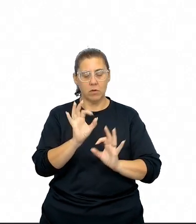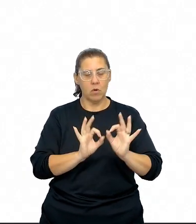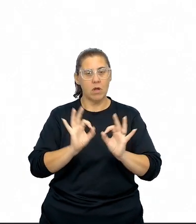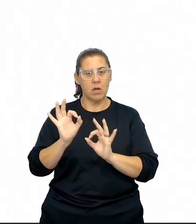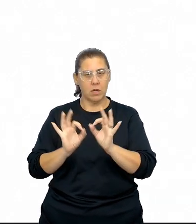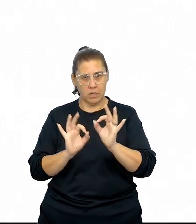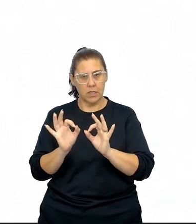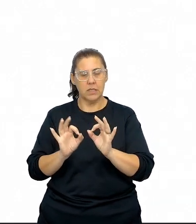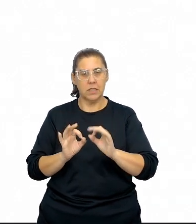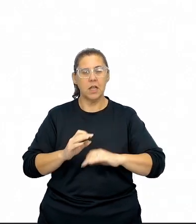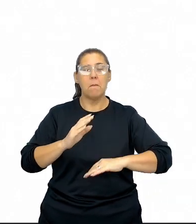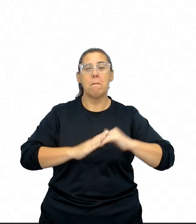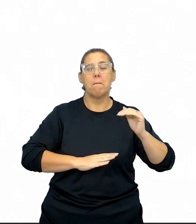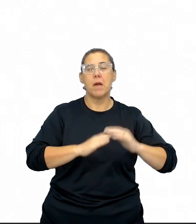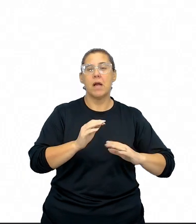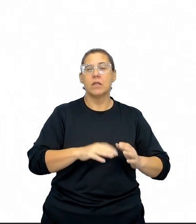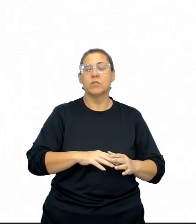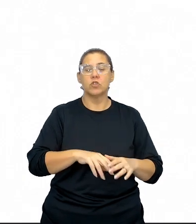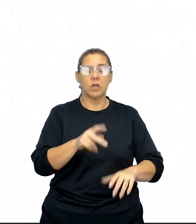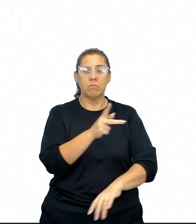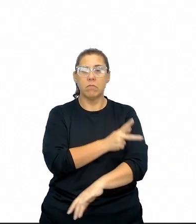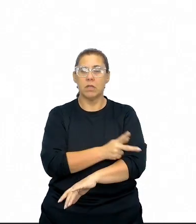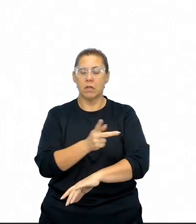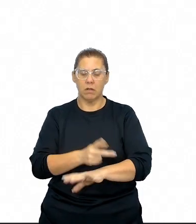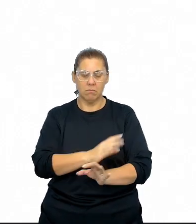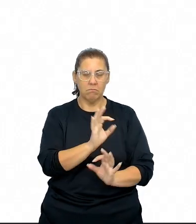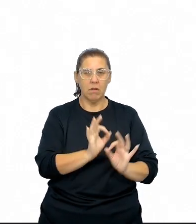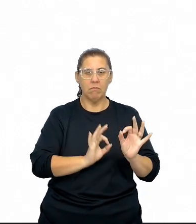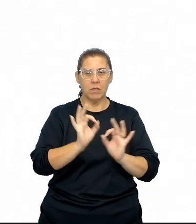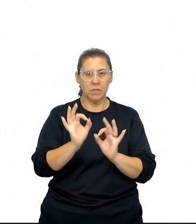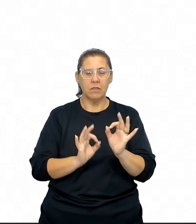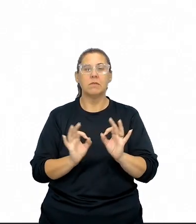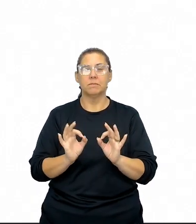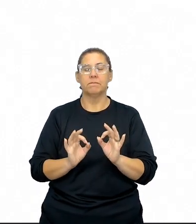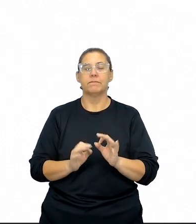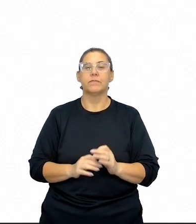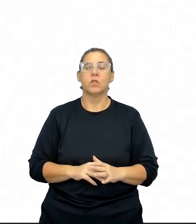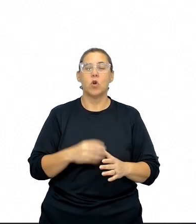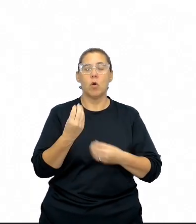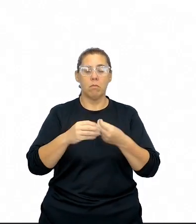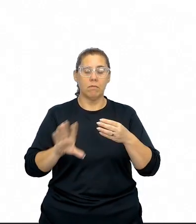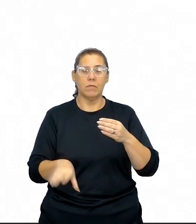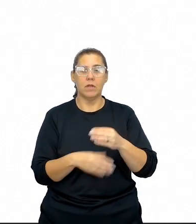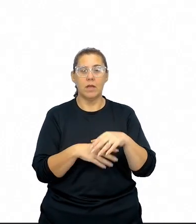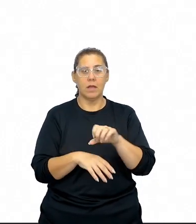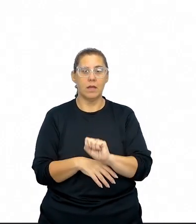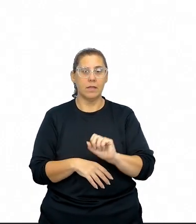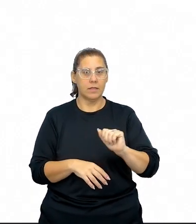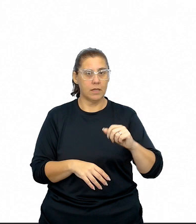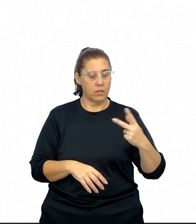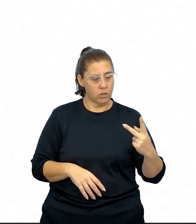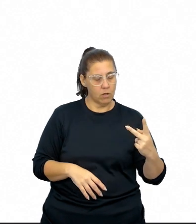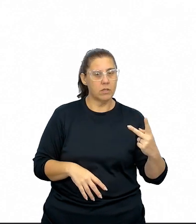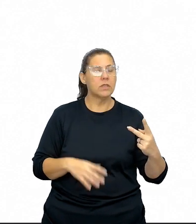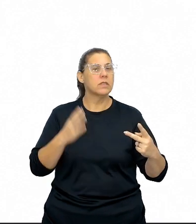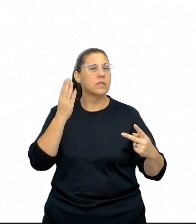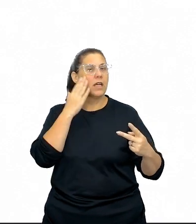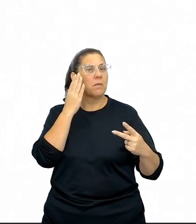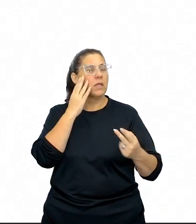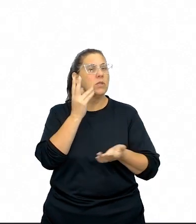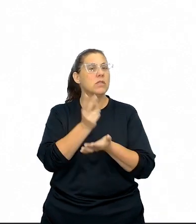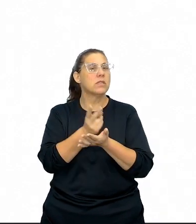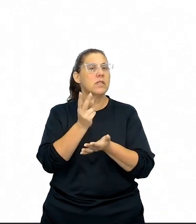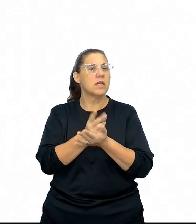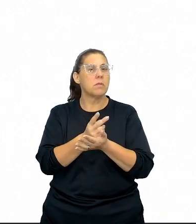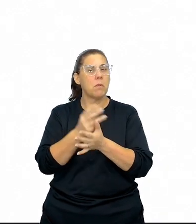organizar as suas ações pedagógicas e planejar a aplicação da SA2, levando em consideração sempre